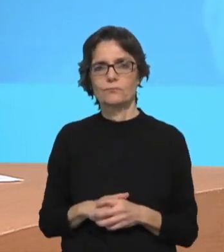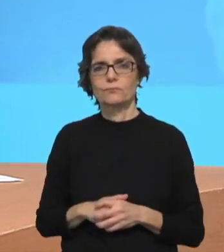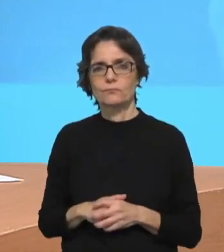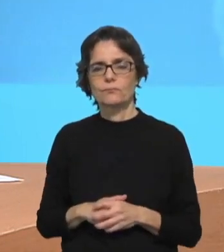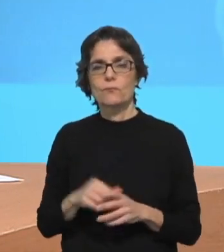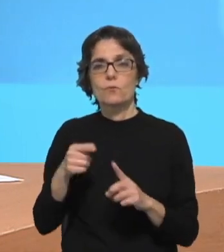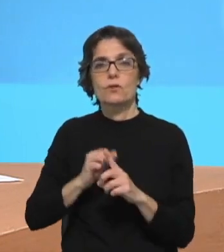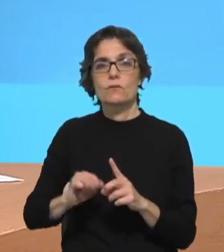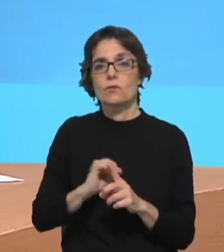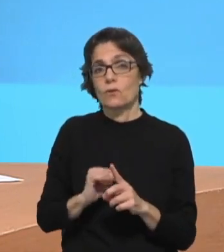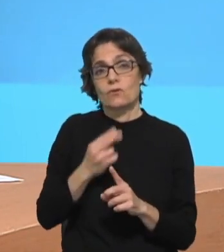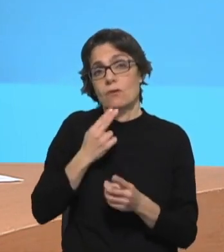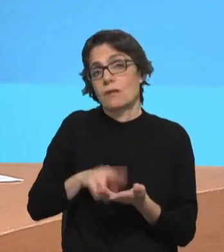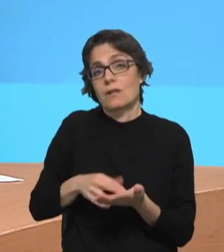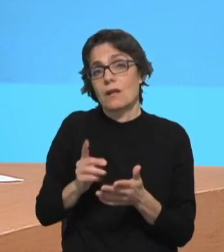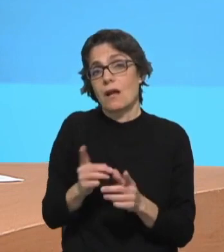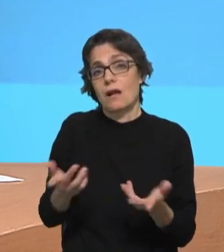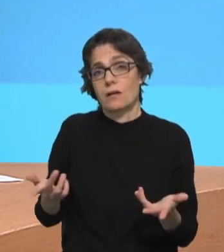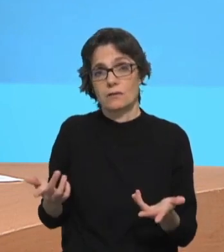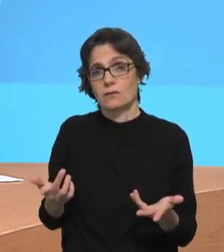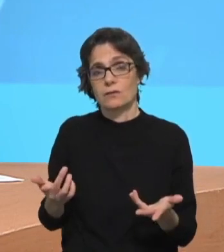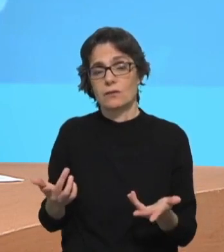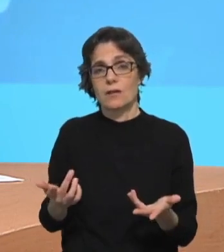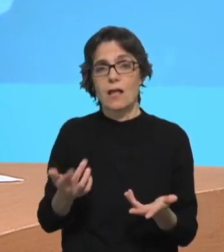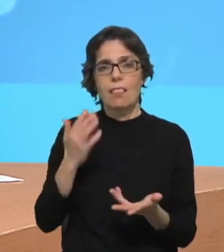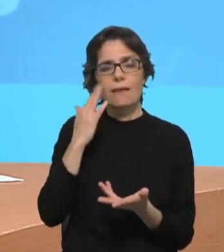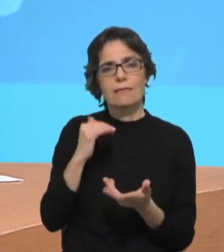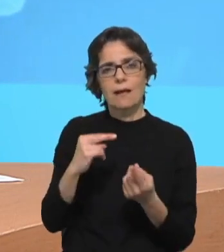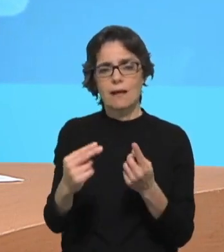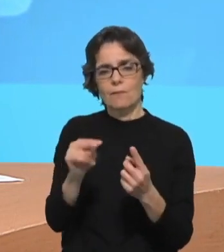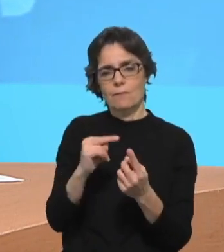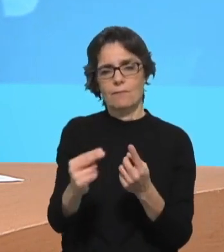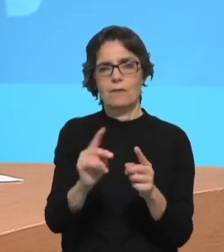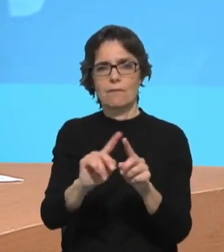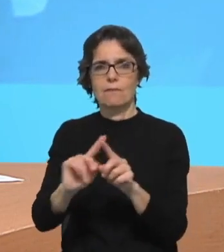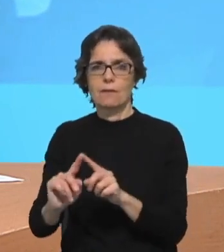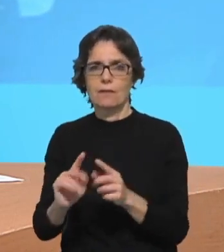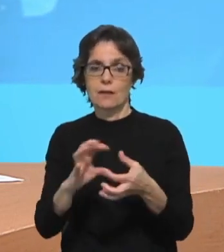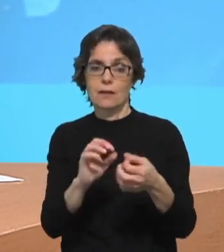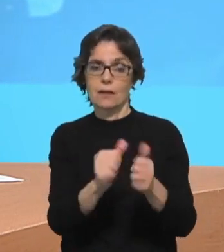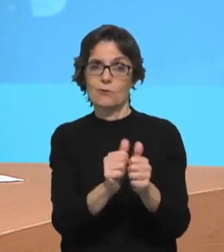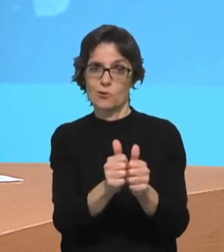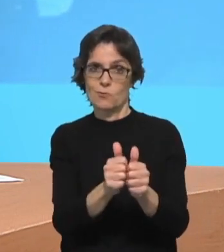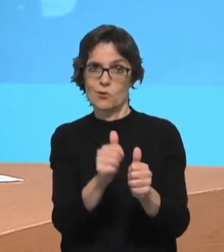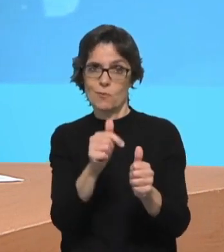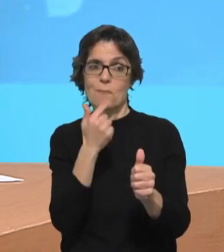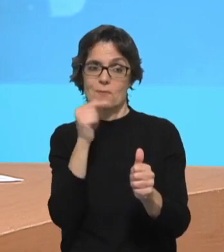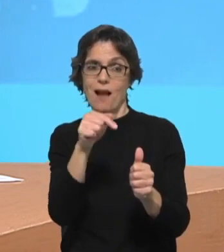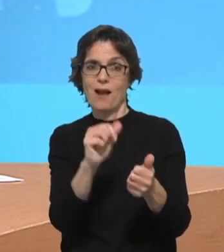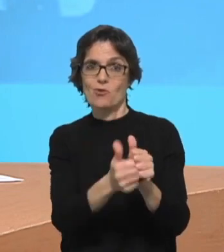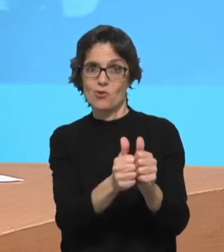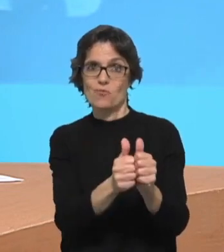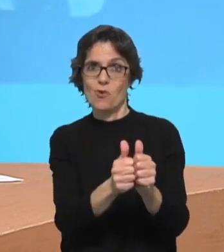é uma reflexão, de facto, a partir de diferentes pontos de vista sobre o desporto, procurando perceber como é que ele é, de